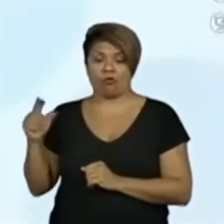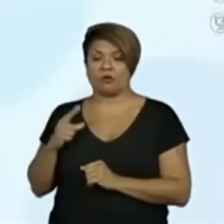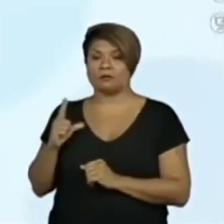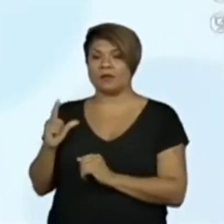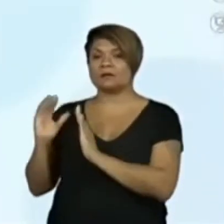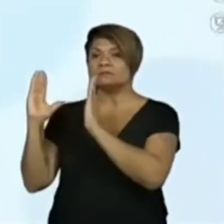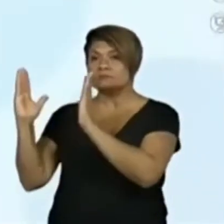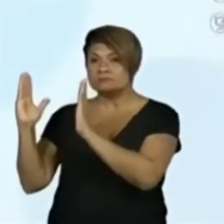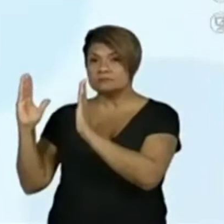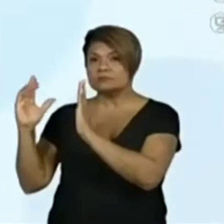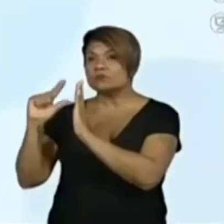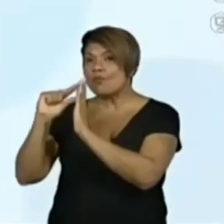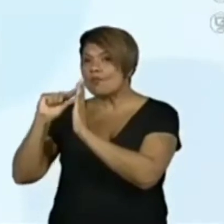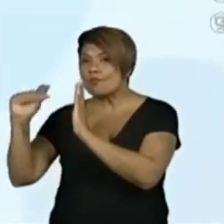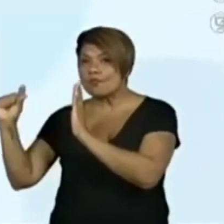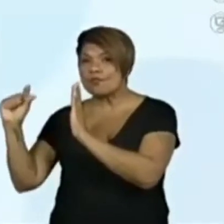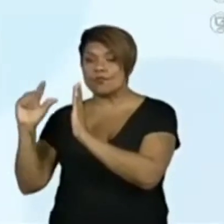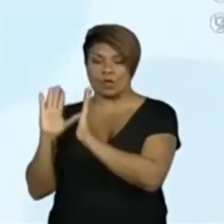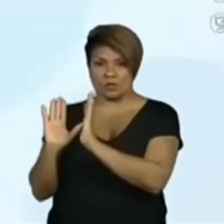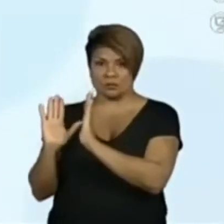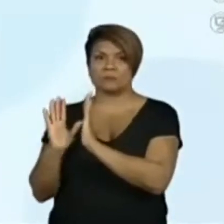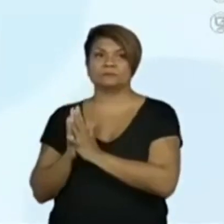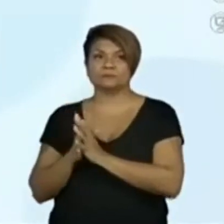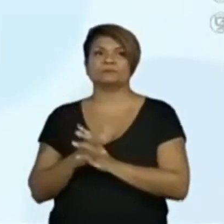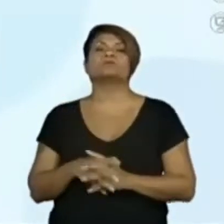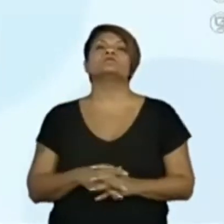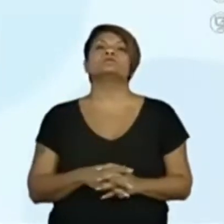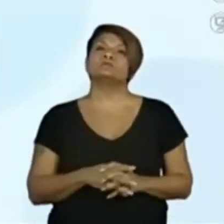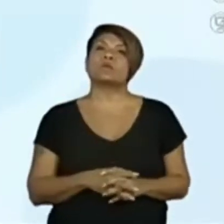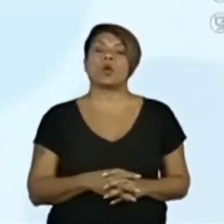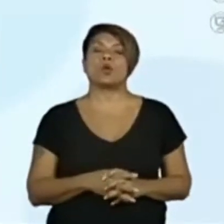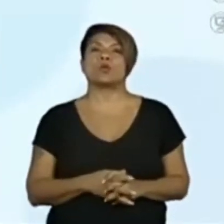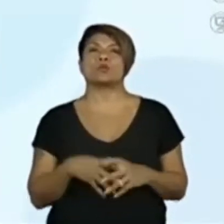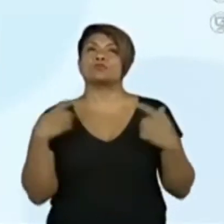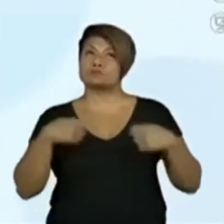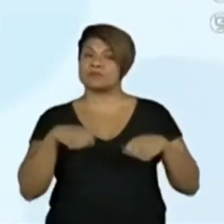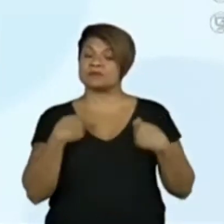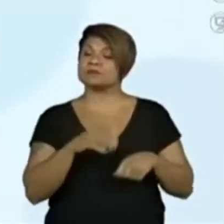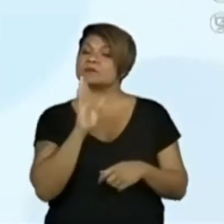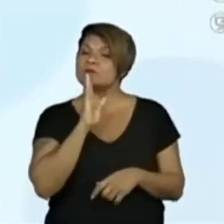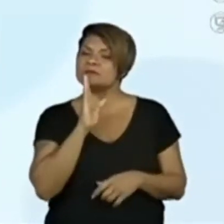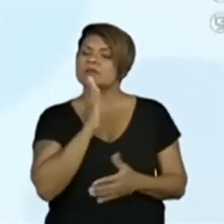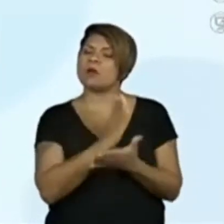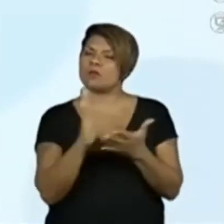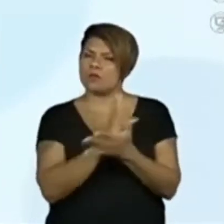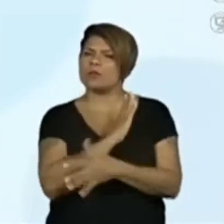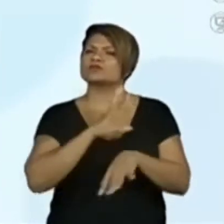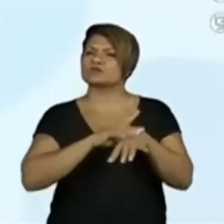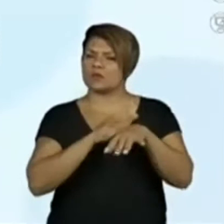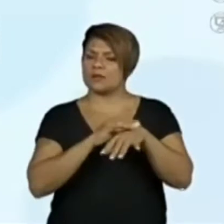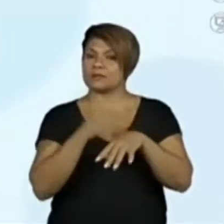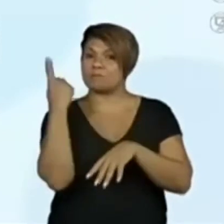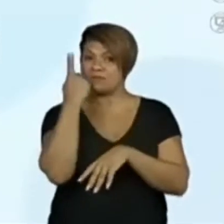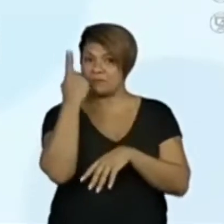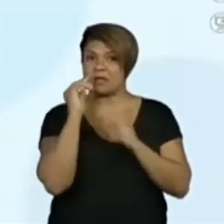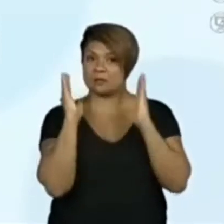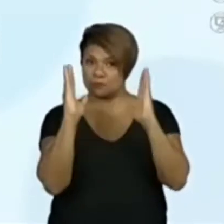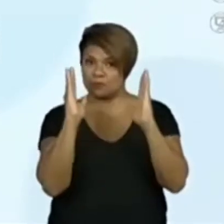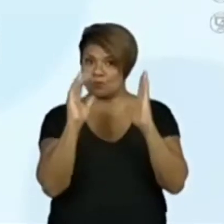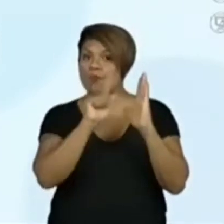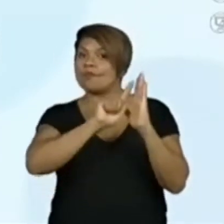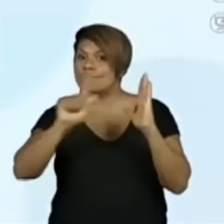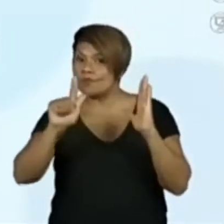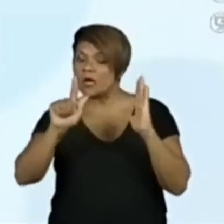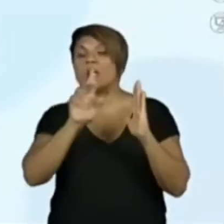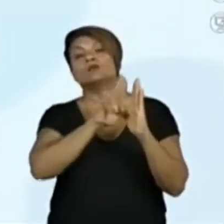de uma doença. Conheça algumas doenças preveníveis. Atenção à primeira lacuna e ao nome